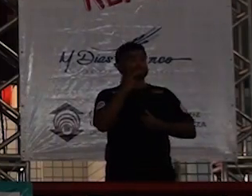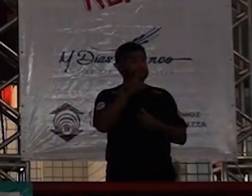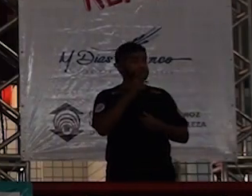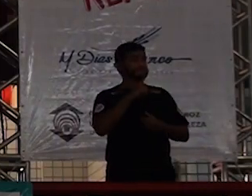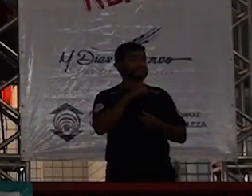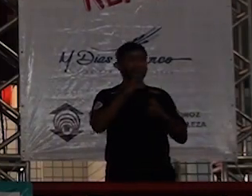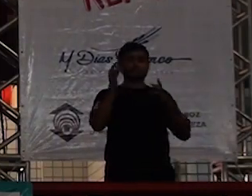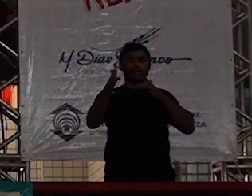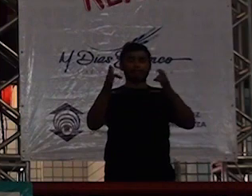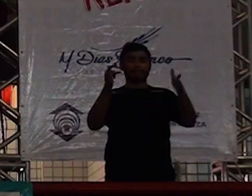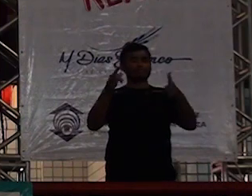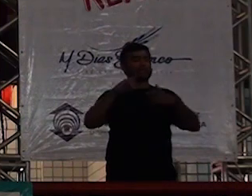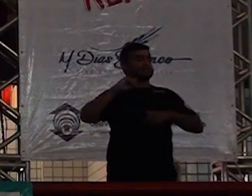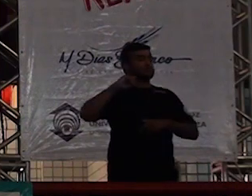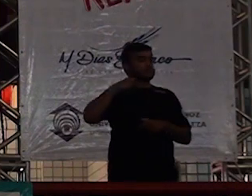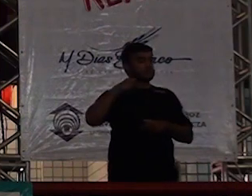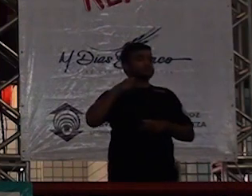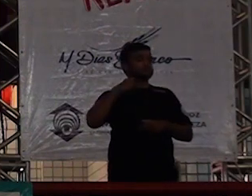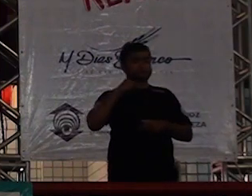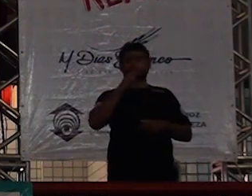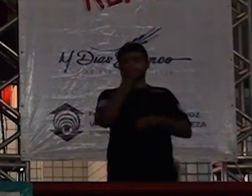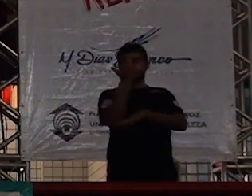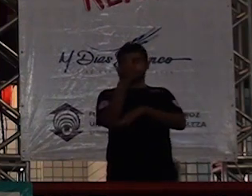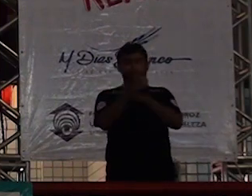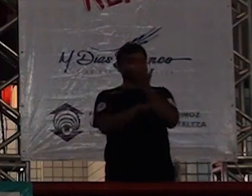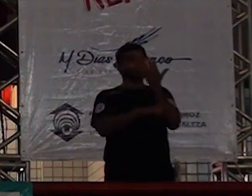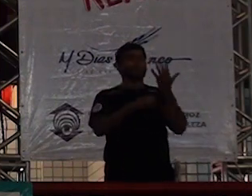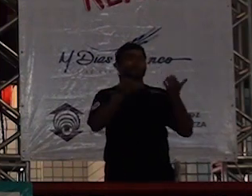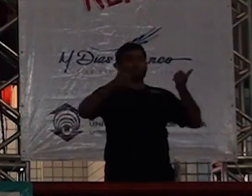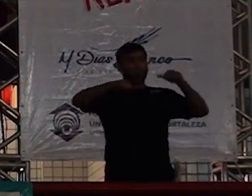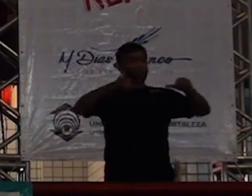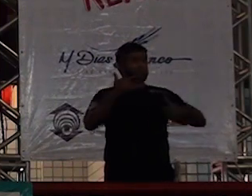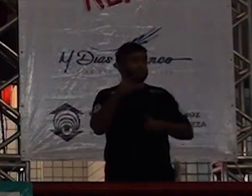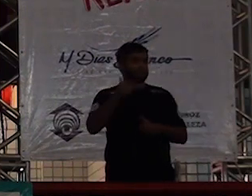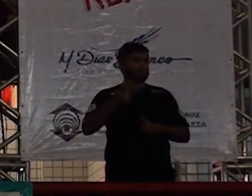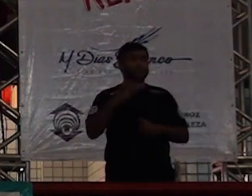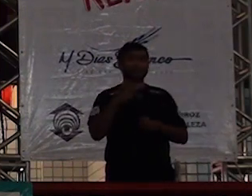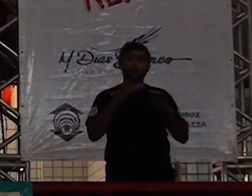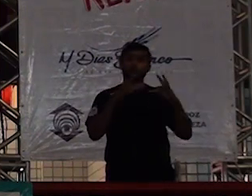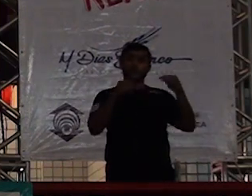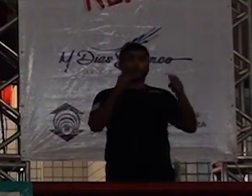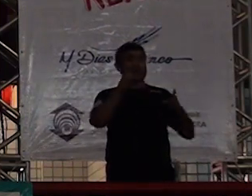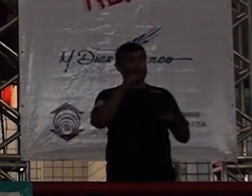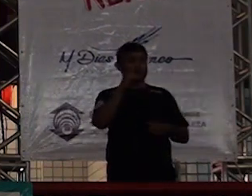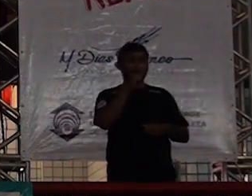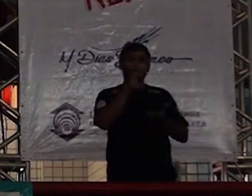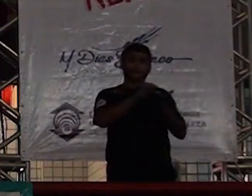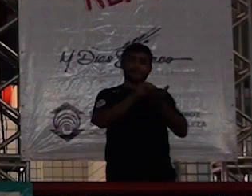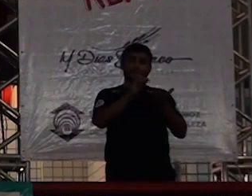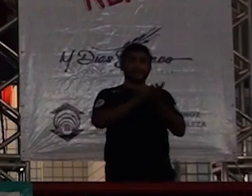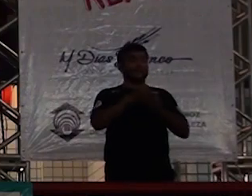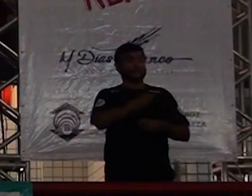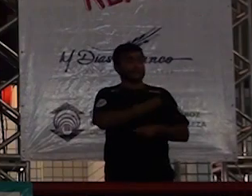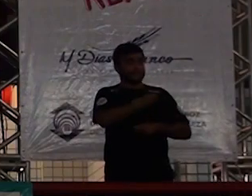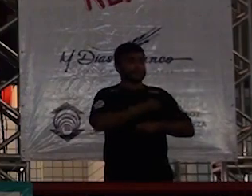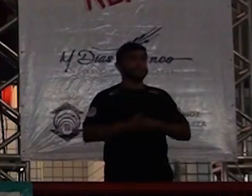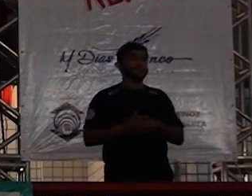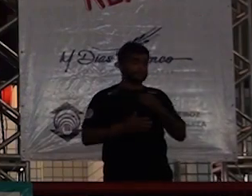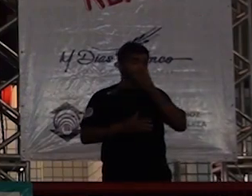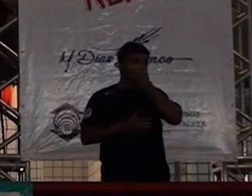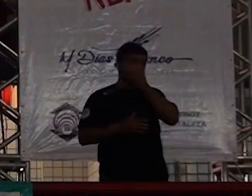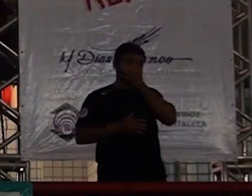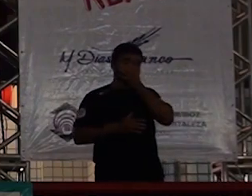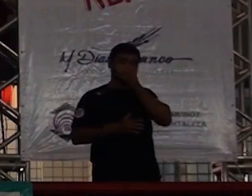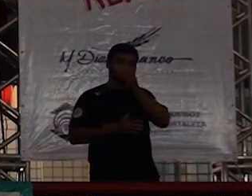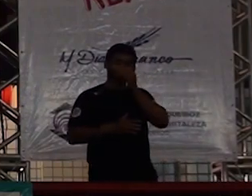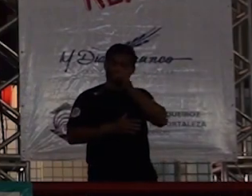sem receber tratamento, comprometendo a qualidade e a disponibilidade desse recurso essencial para a vida.